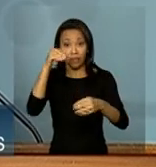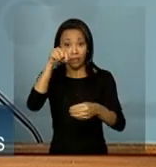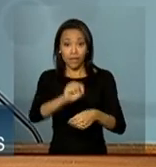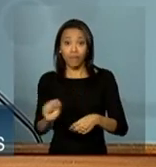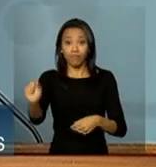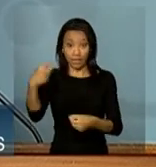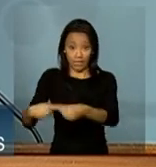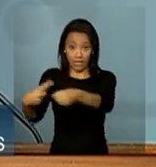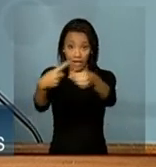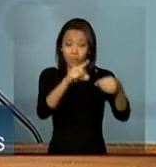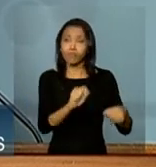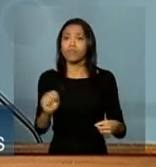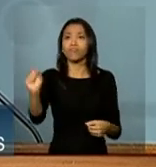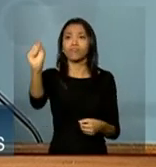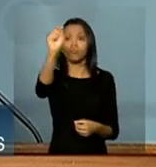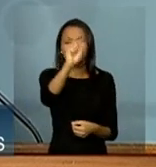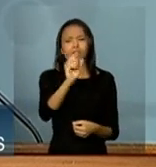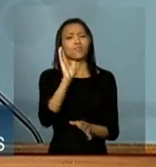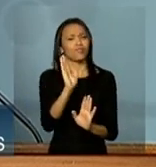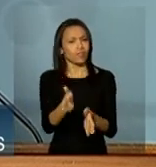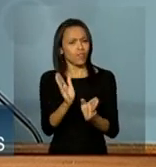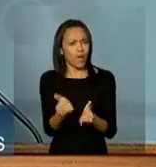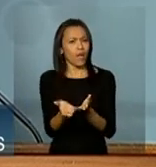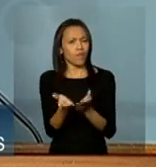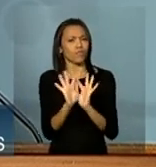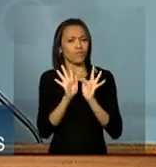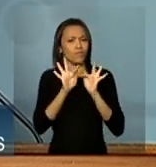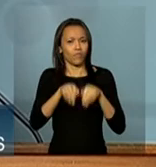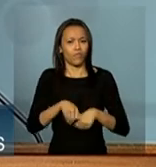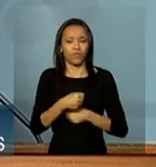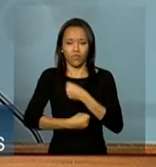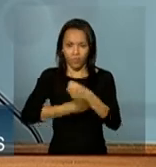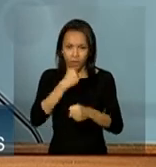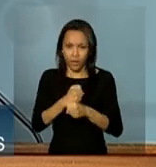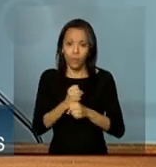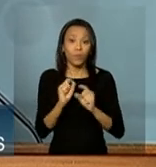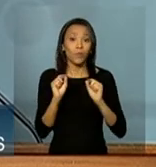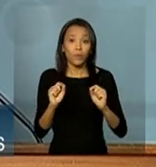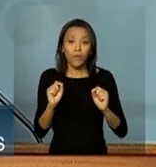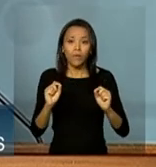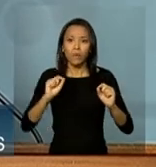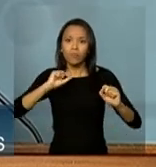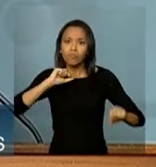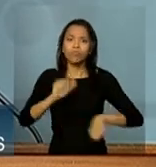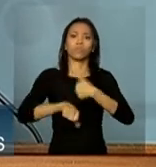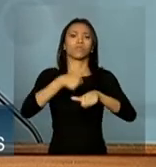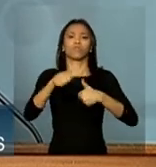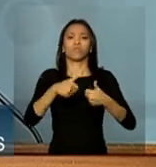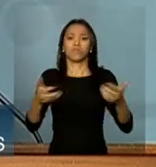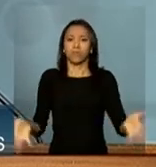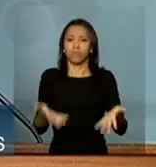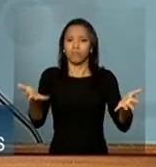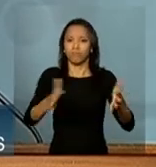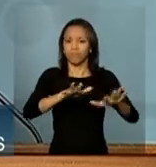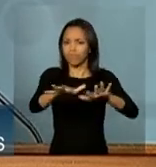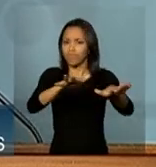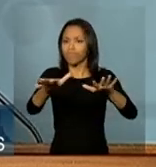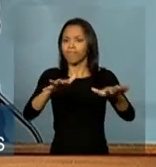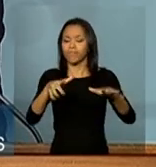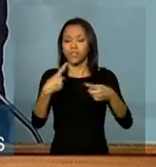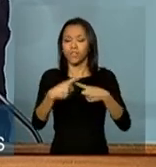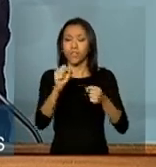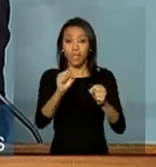será exatamente, e foi assim já ao fim do ano, a reforma urbana, ou seja, a discussão